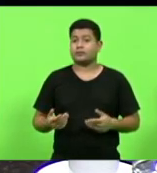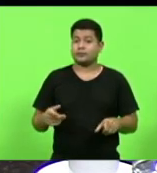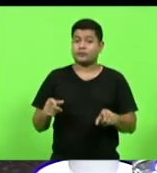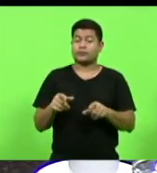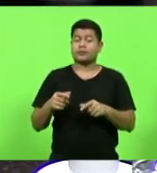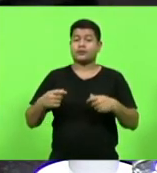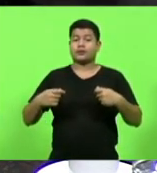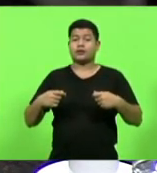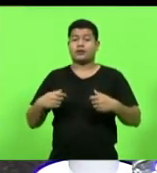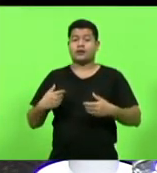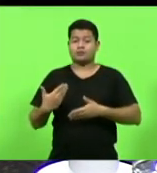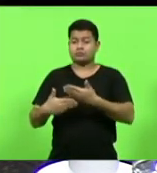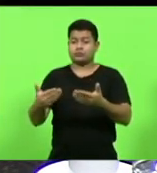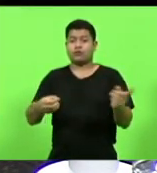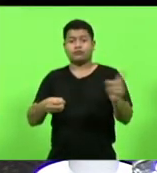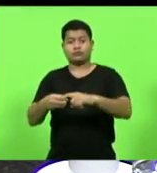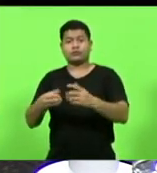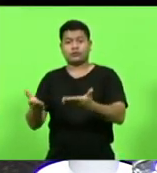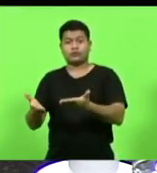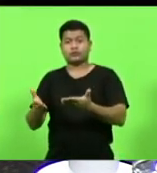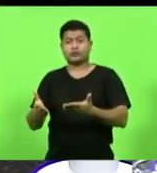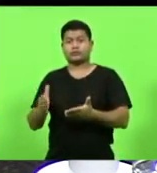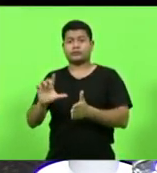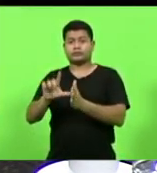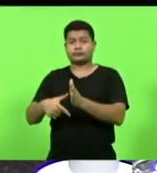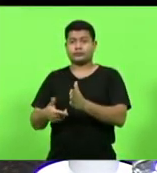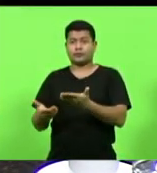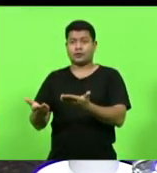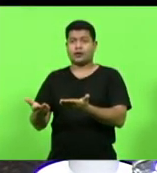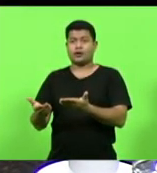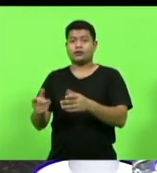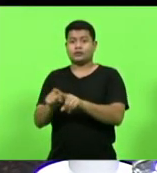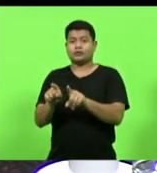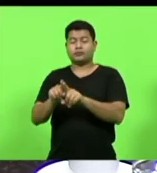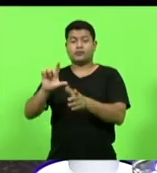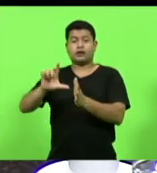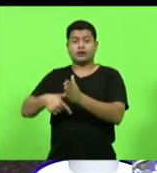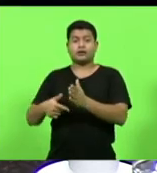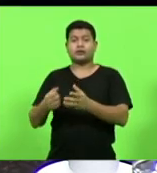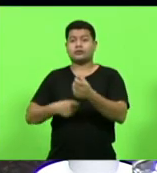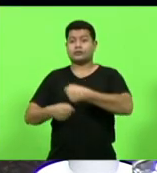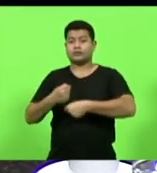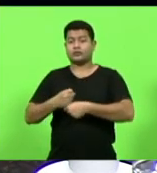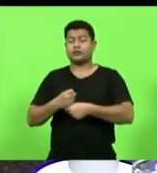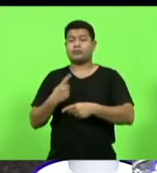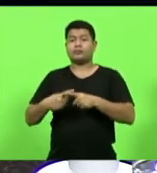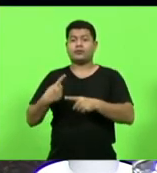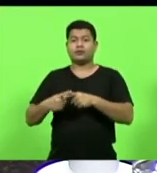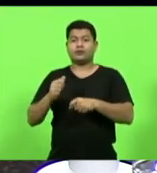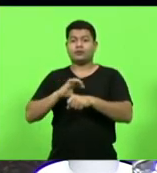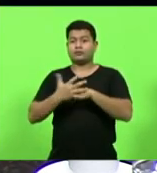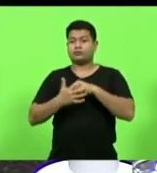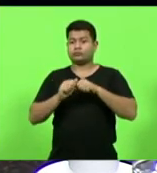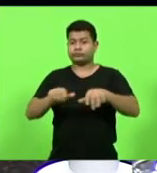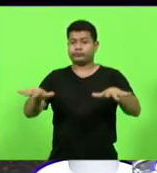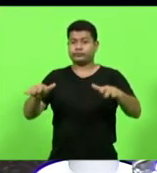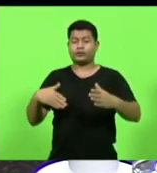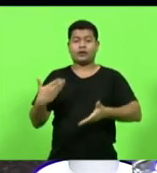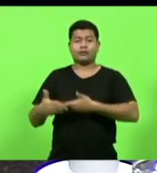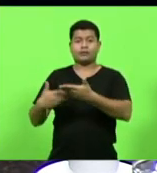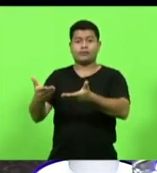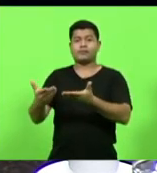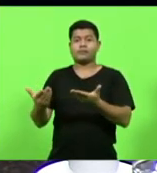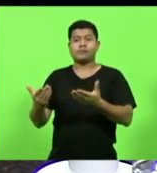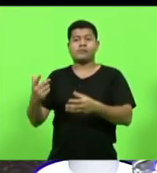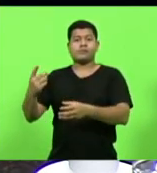retomado o adiamento adiado no ano passado, né, em função da pandemia, o processo de concessão do